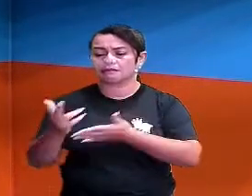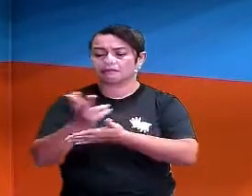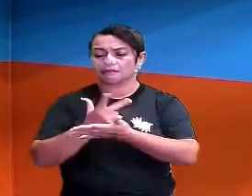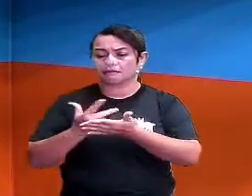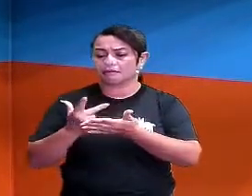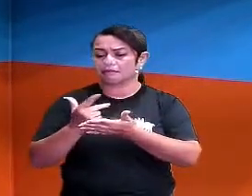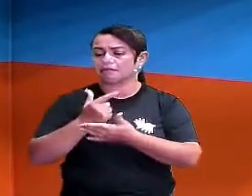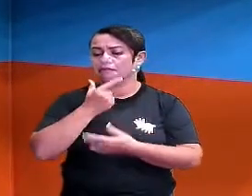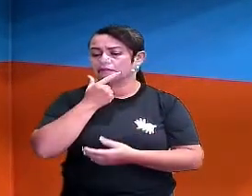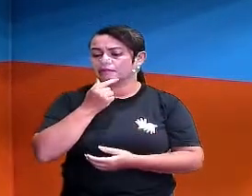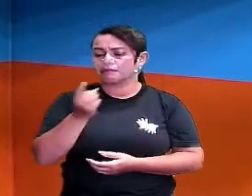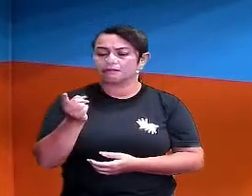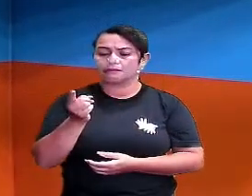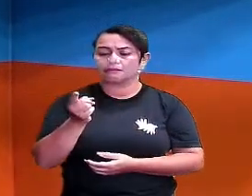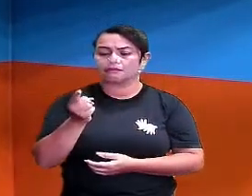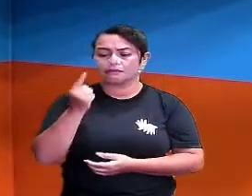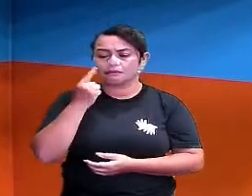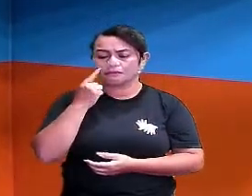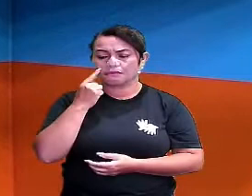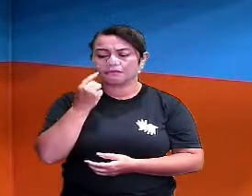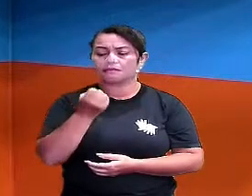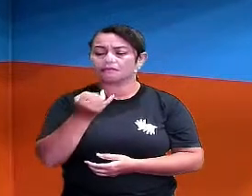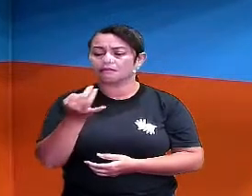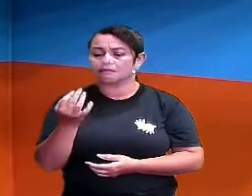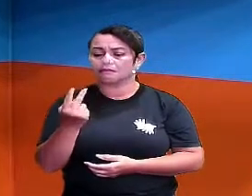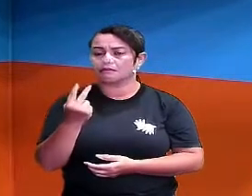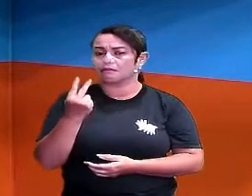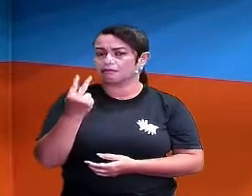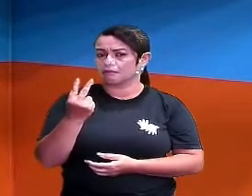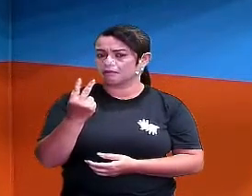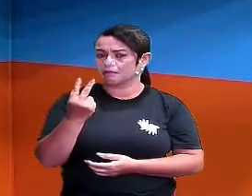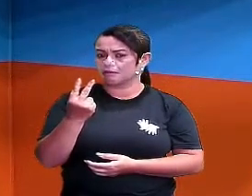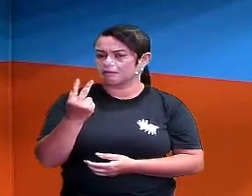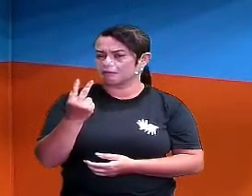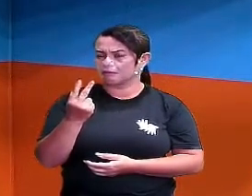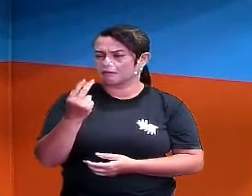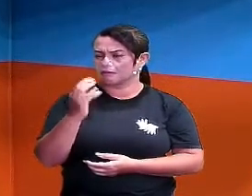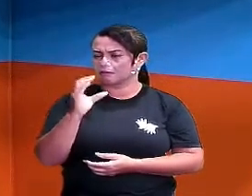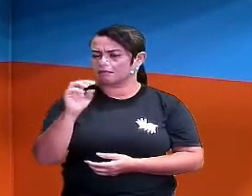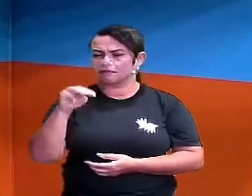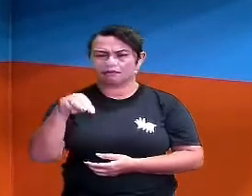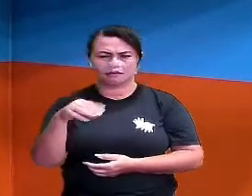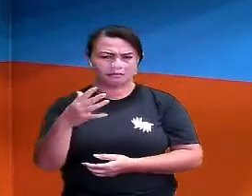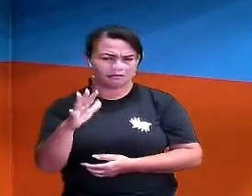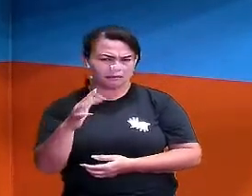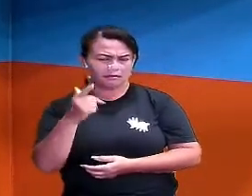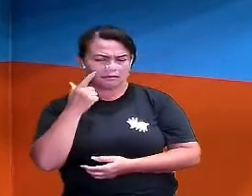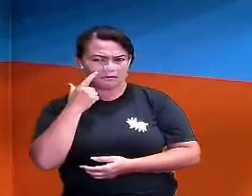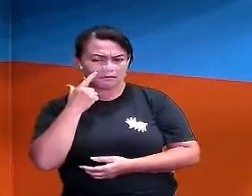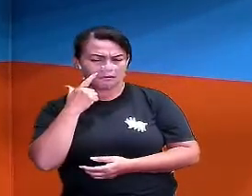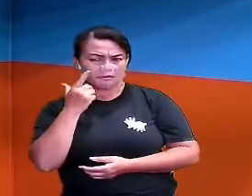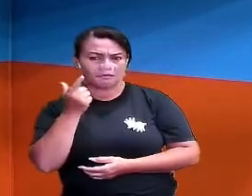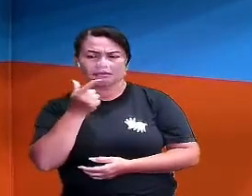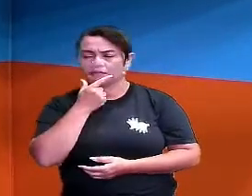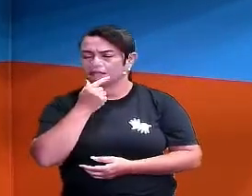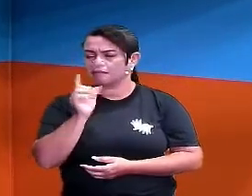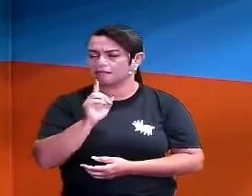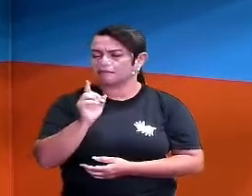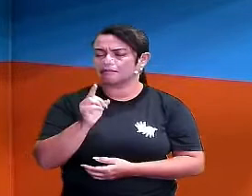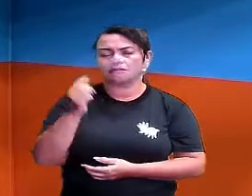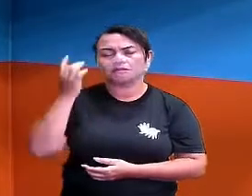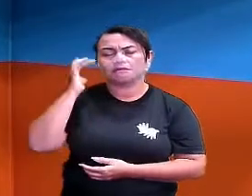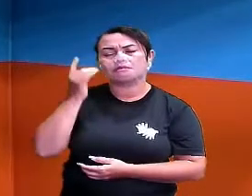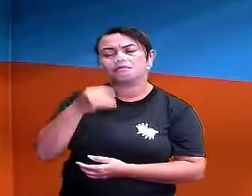João? E ele marcou aqui, ó, que a medida é 2, vamos botar aí 2 centímetros, né? Vamos colocar como centímetros, ele não botou, eu vou colocar